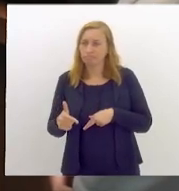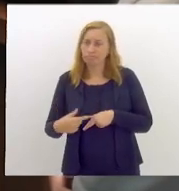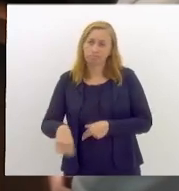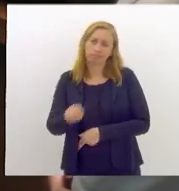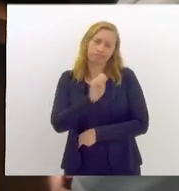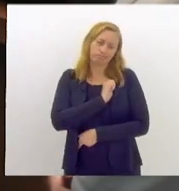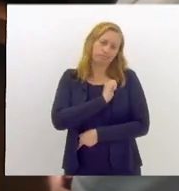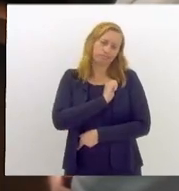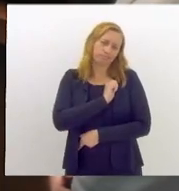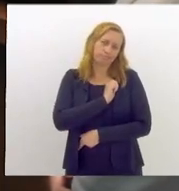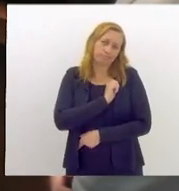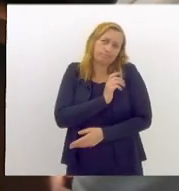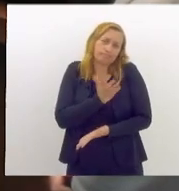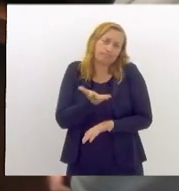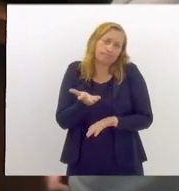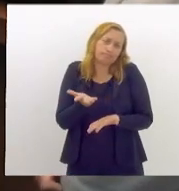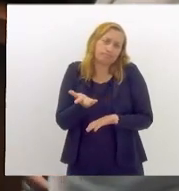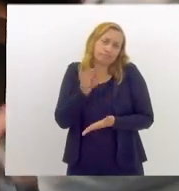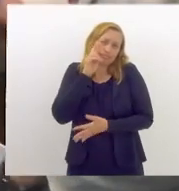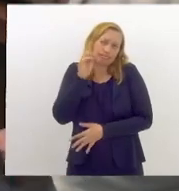de recuperação fiscal